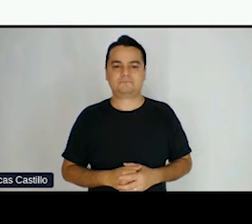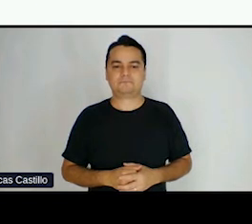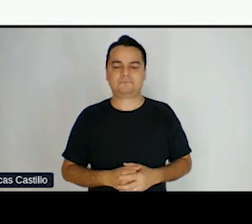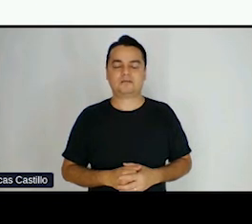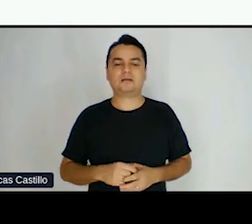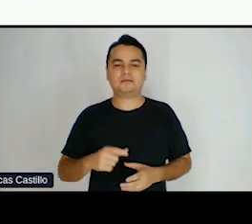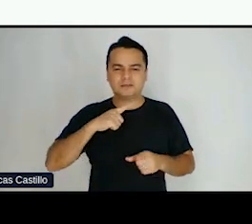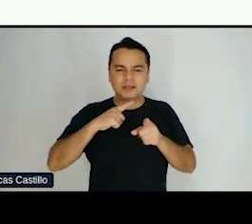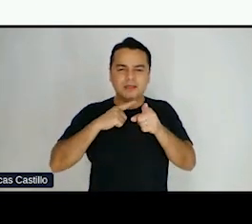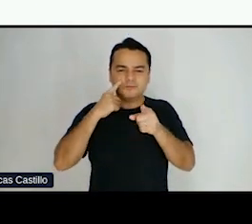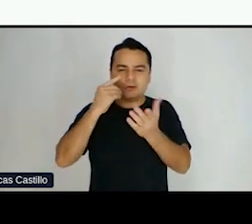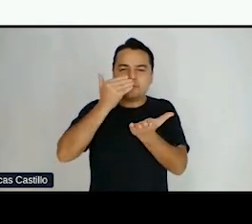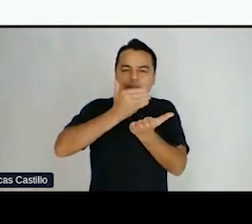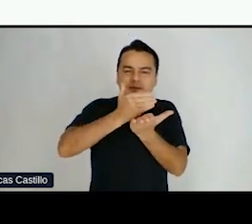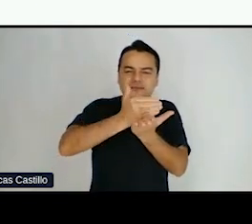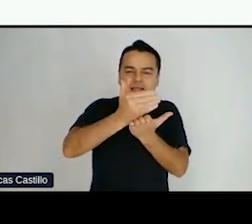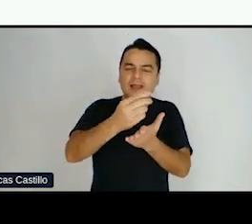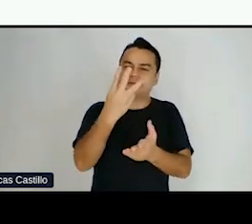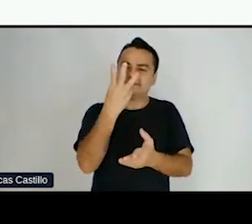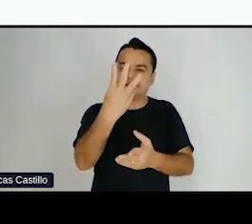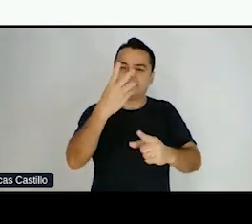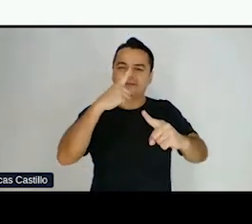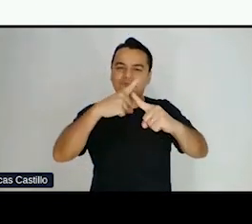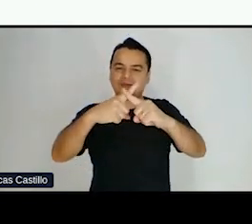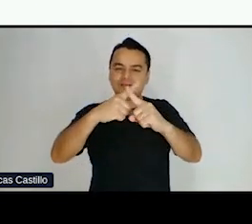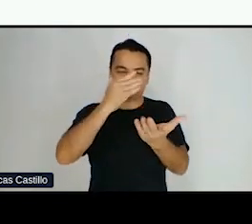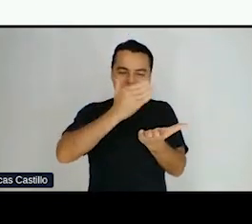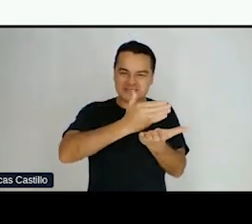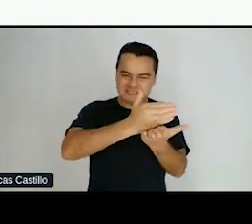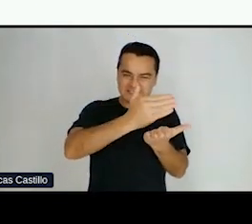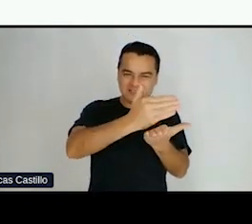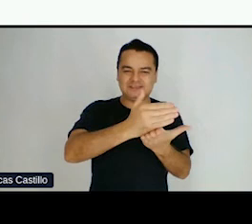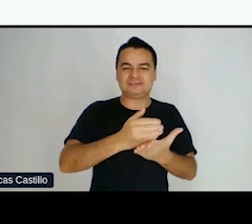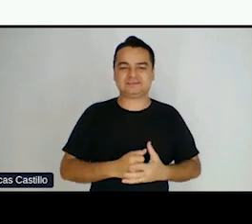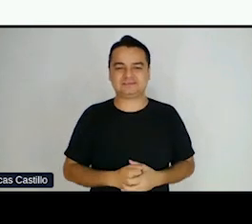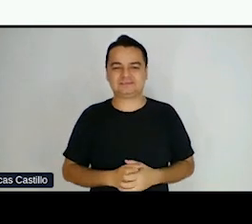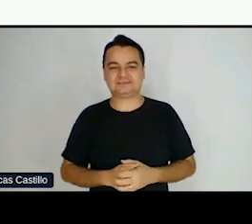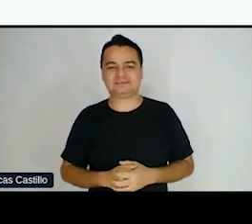Número de parcelas, 3 parcelas da...